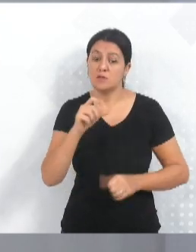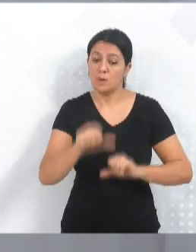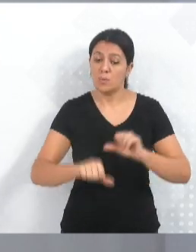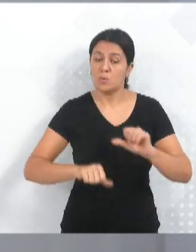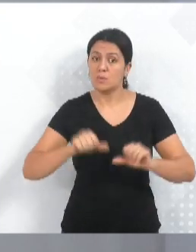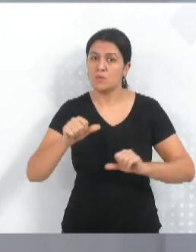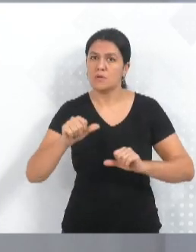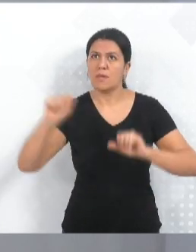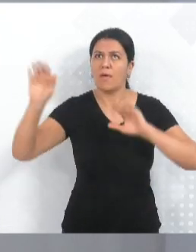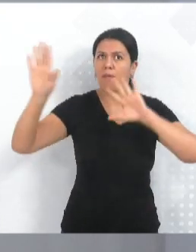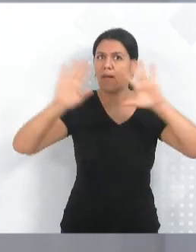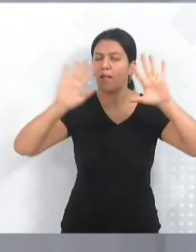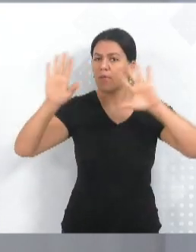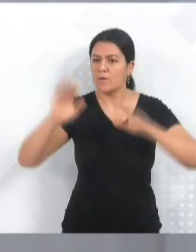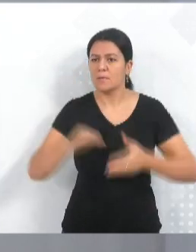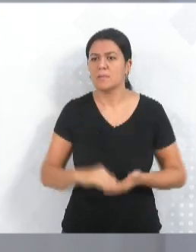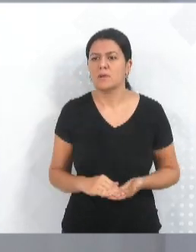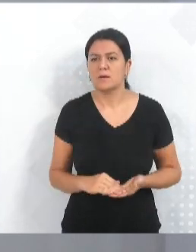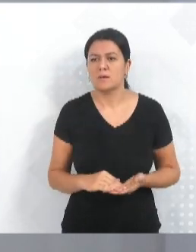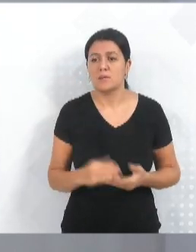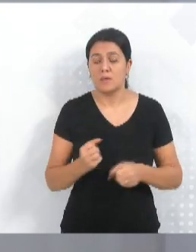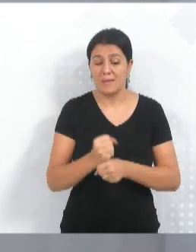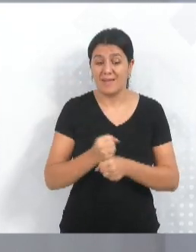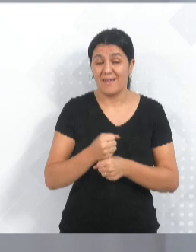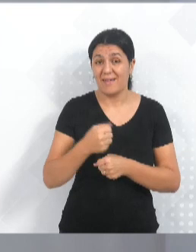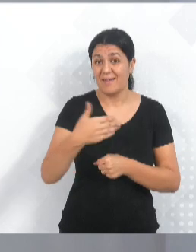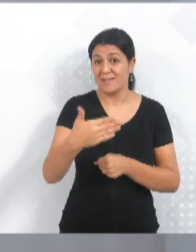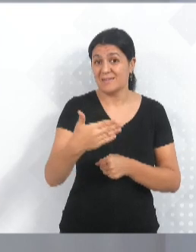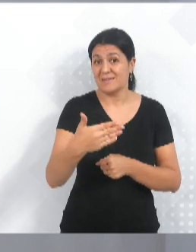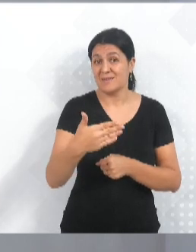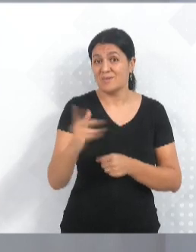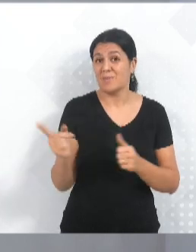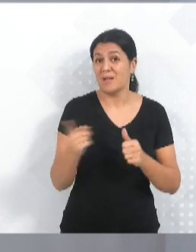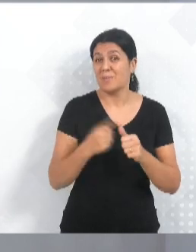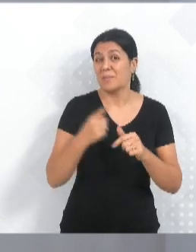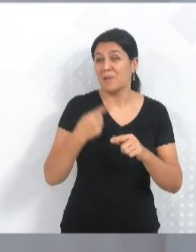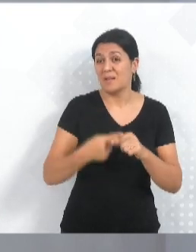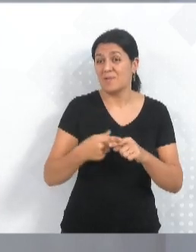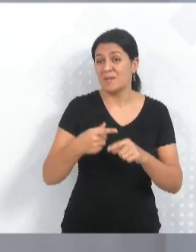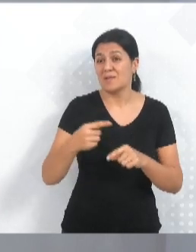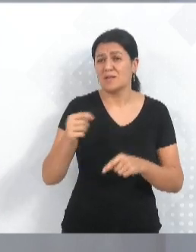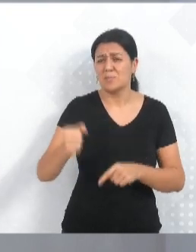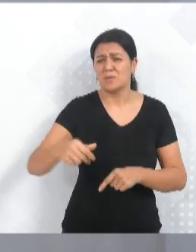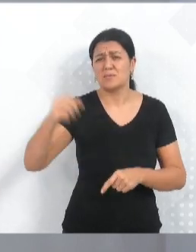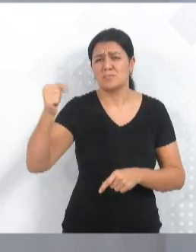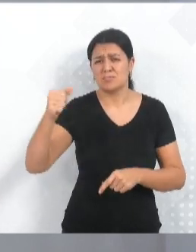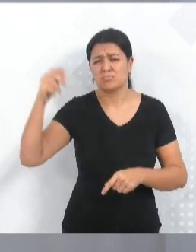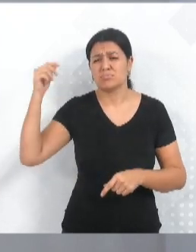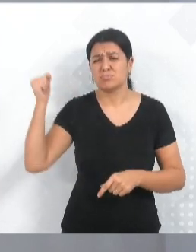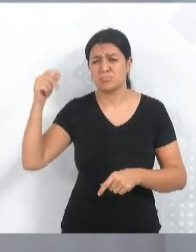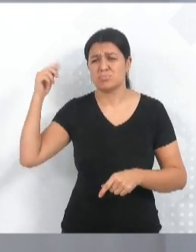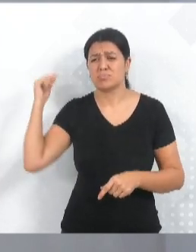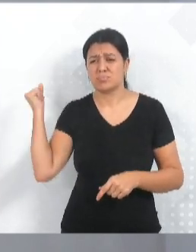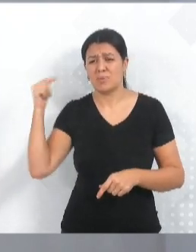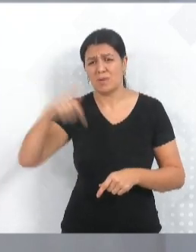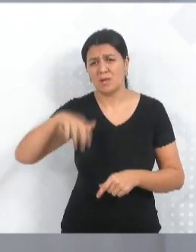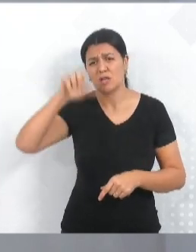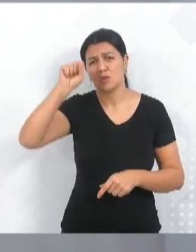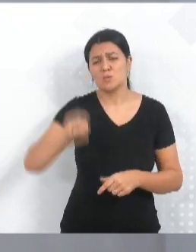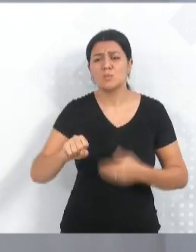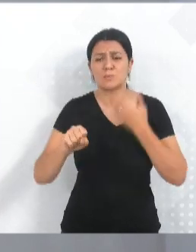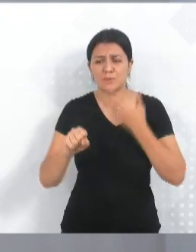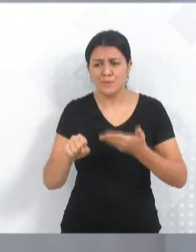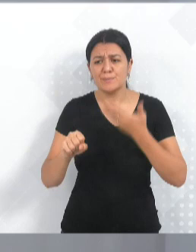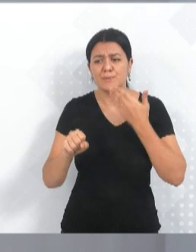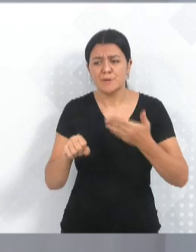agora esse ano pela primeira vez depois de muito que nós aqui no Sul reivindicamos que a campanha de vacinação